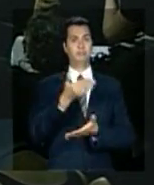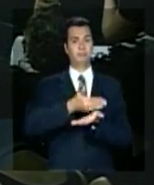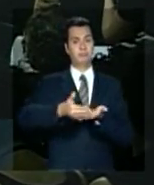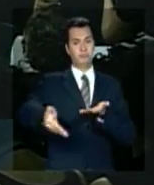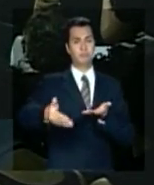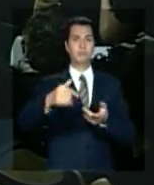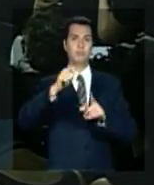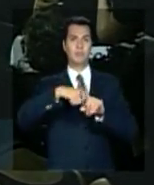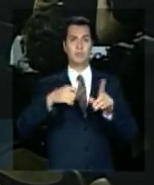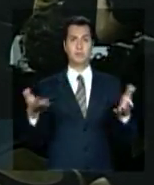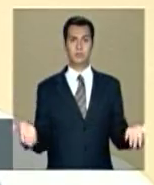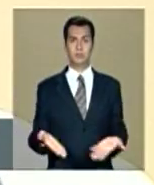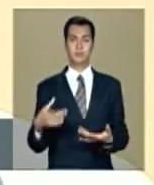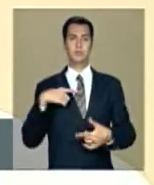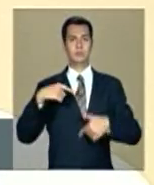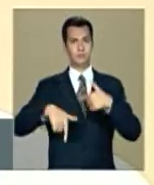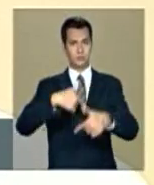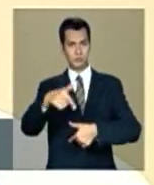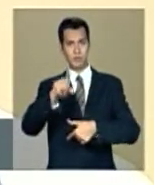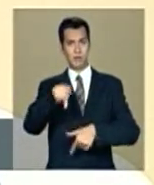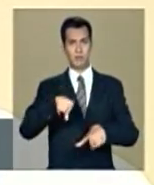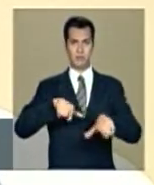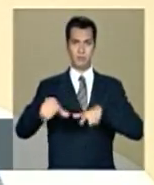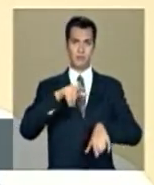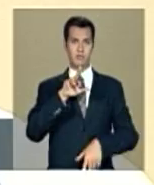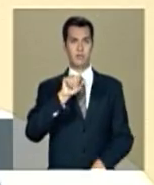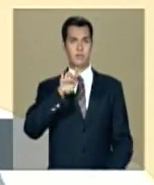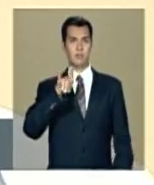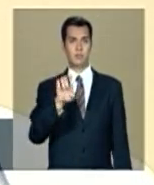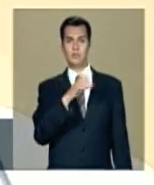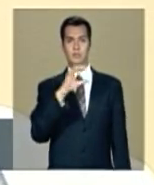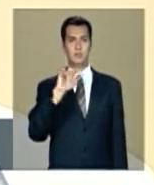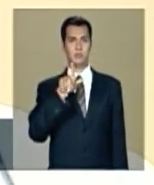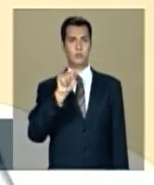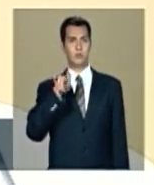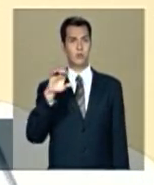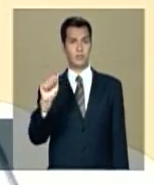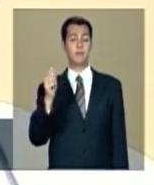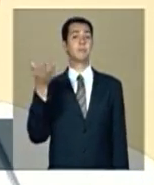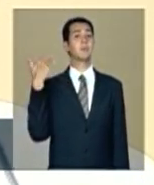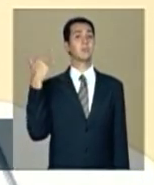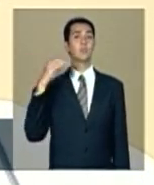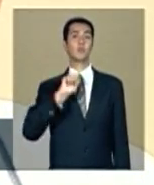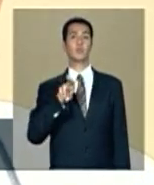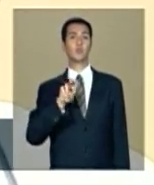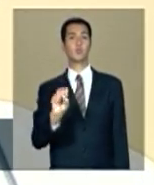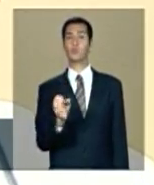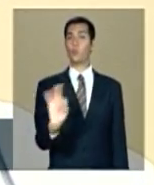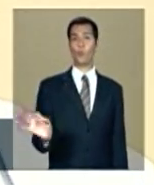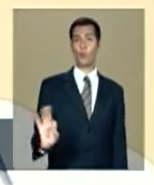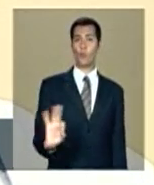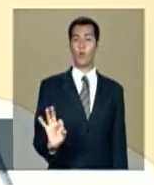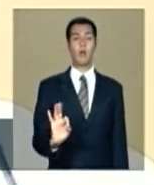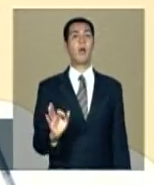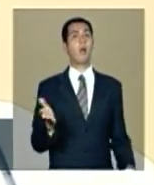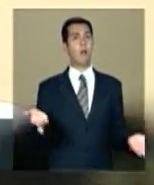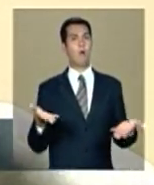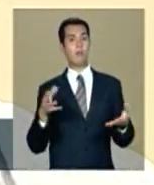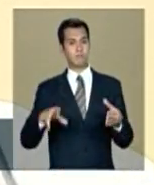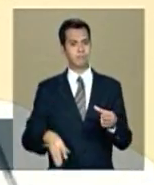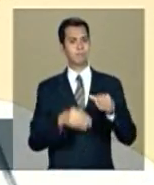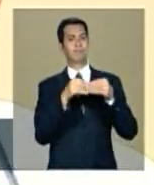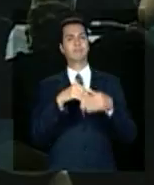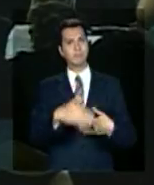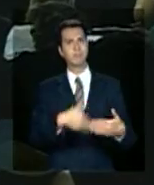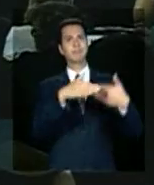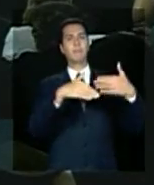nesse mês já como ação do rede cegonha que também não existia no SUS e que complementa aquilo que Sofia